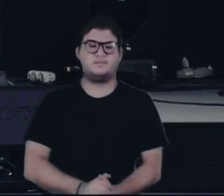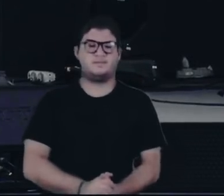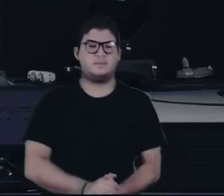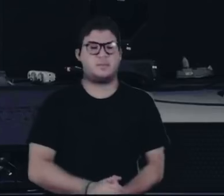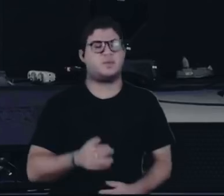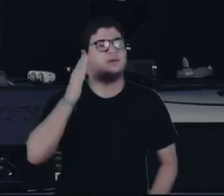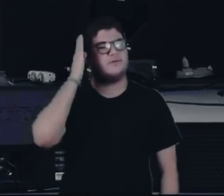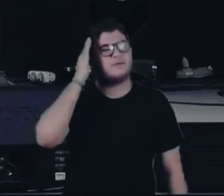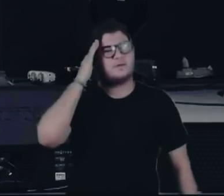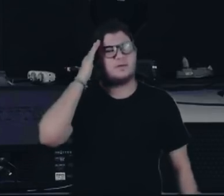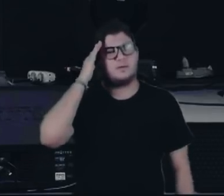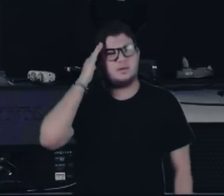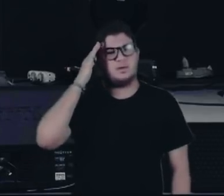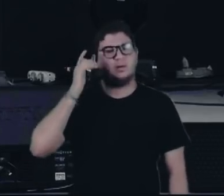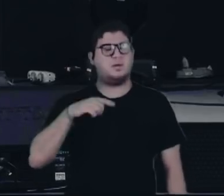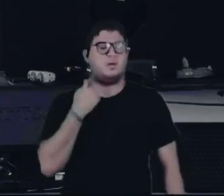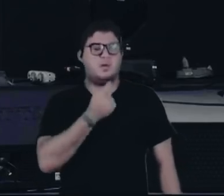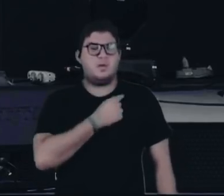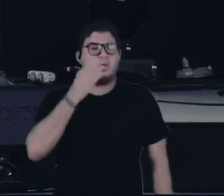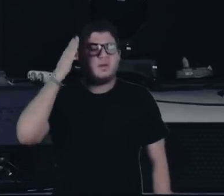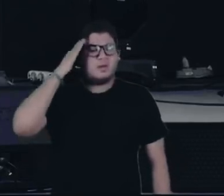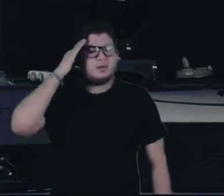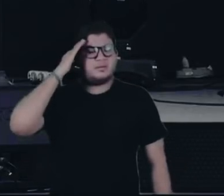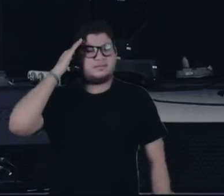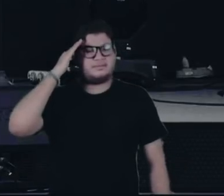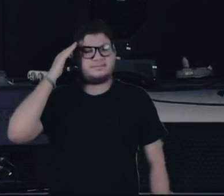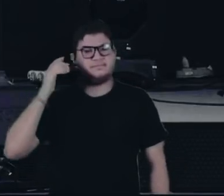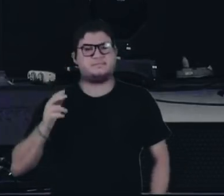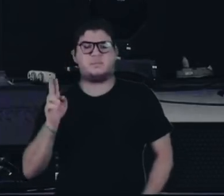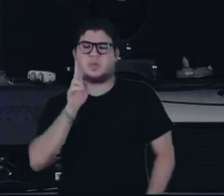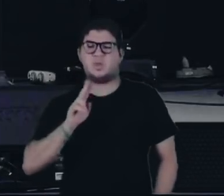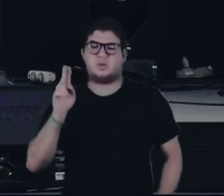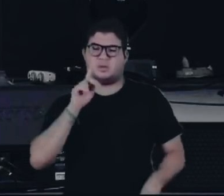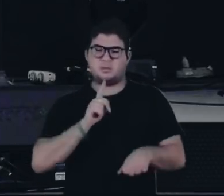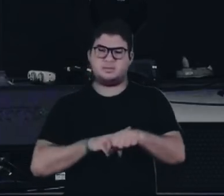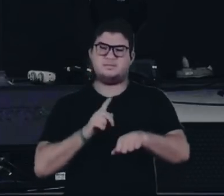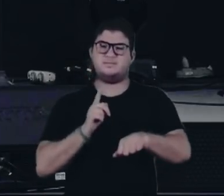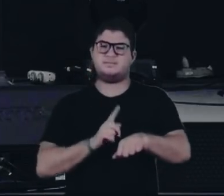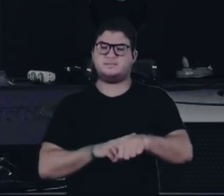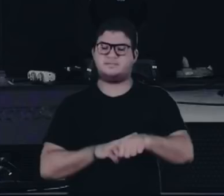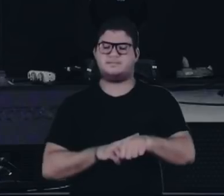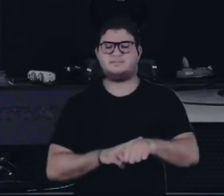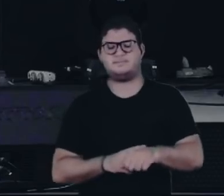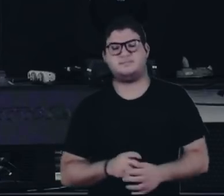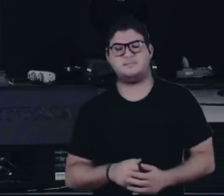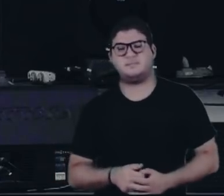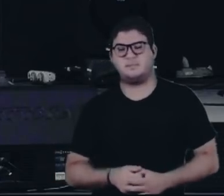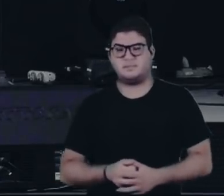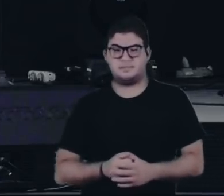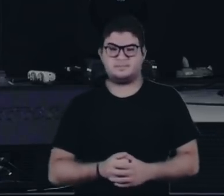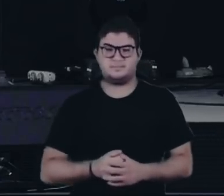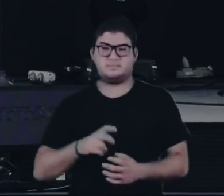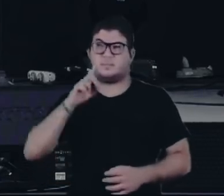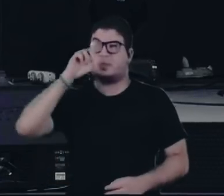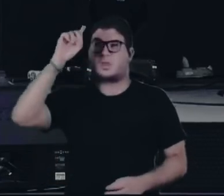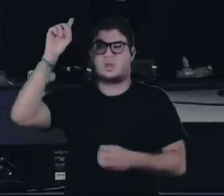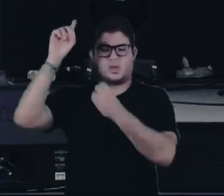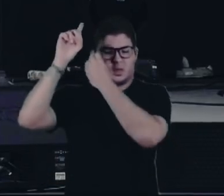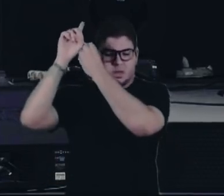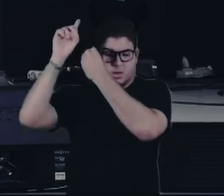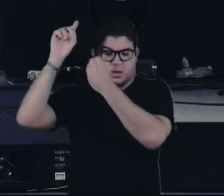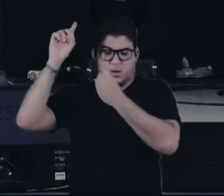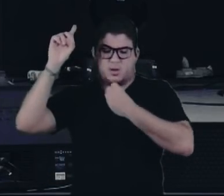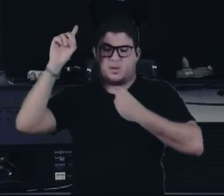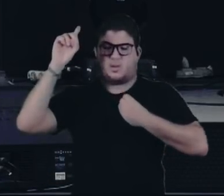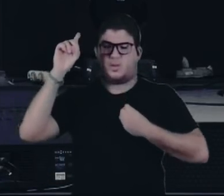Eu fico pensando, quando a gente entende que a gente pode usar o tempo, é como se Deus tivesse nos